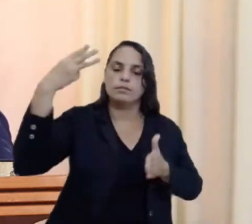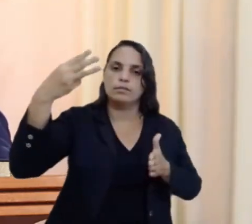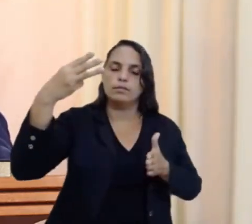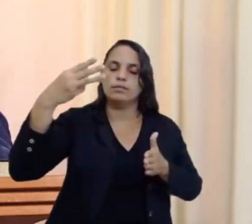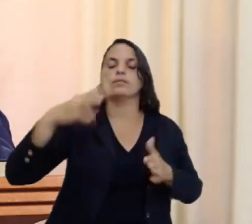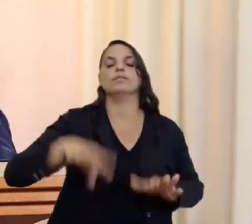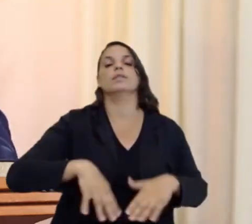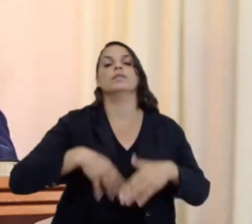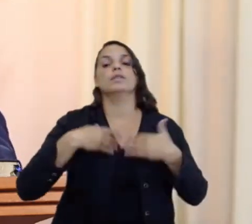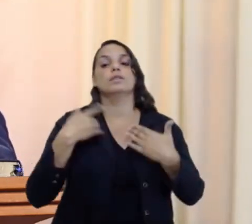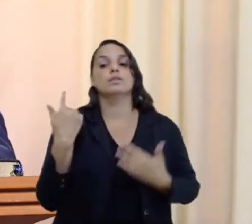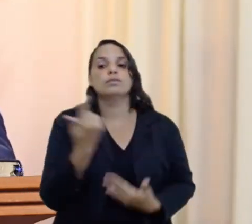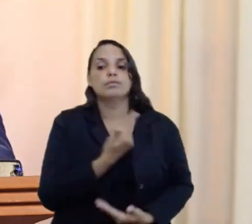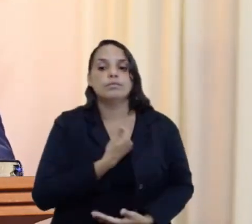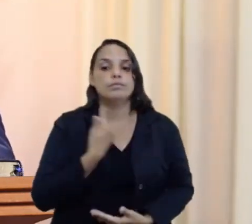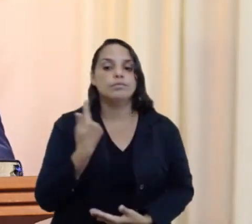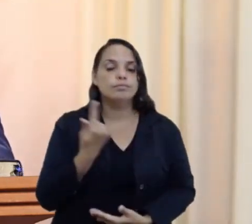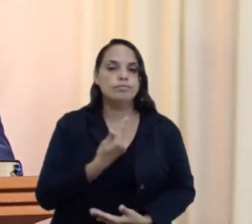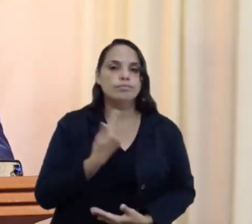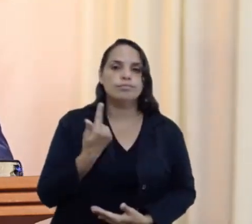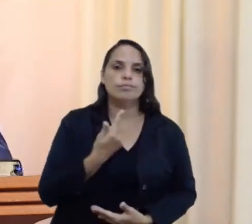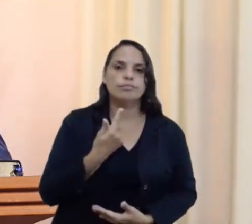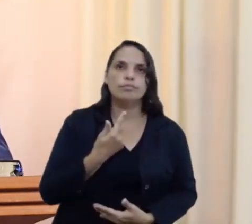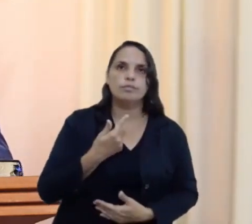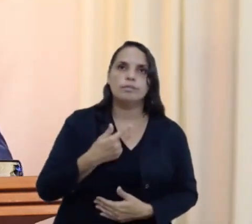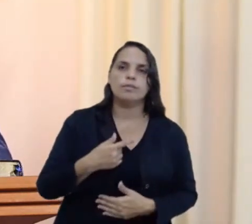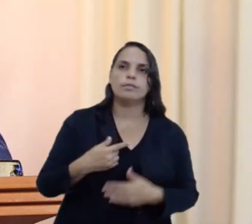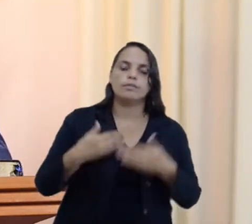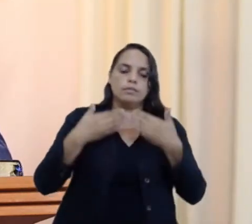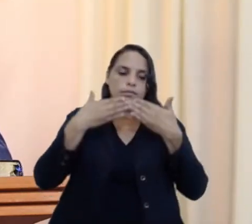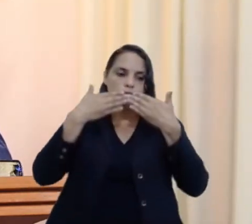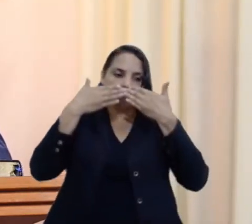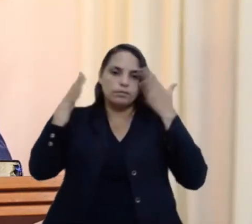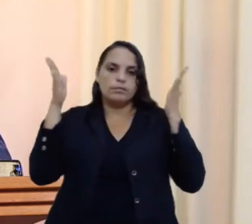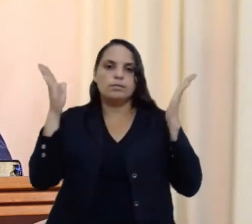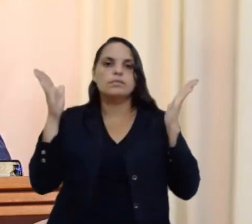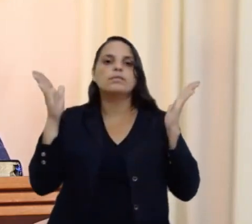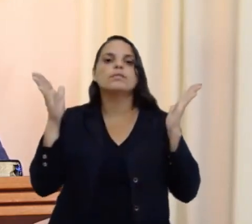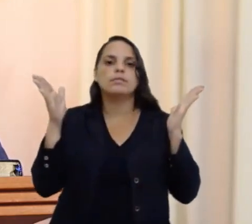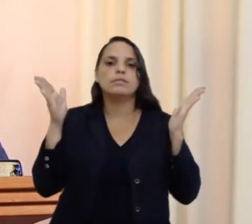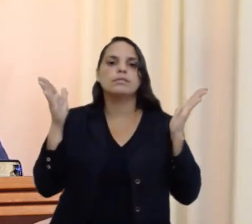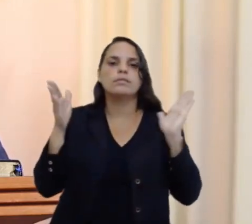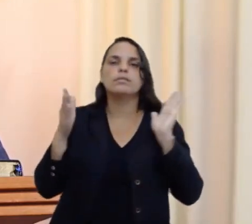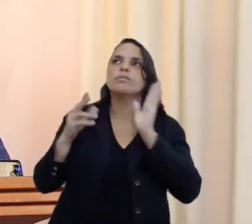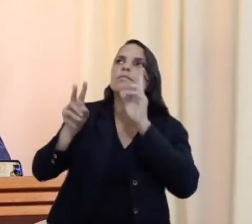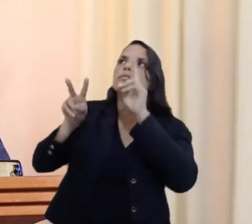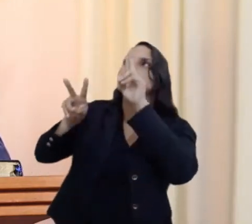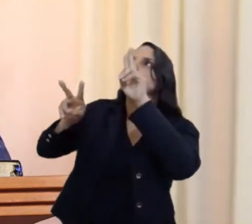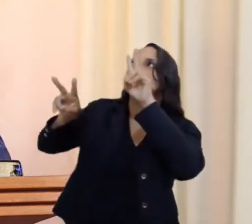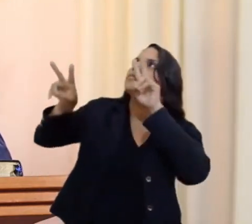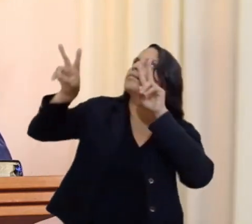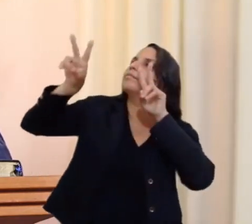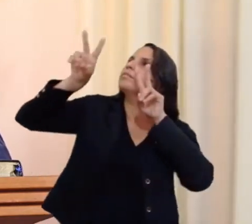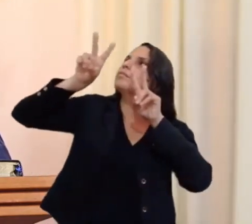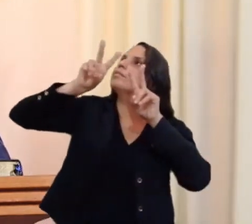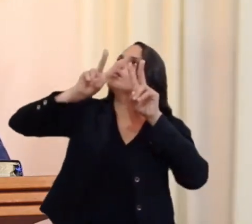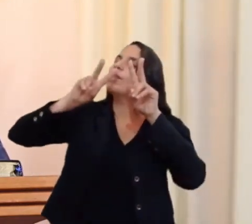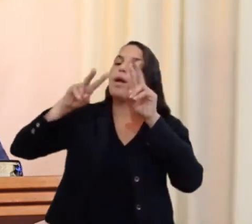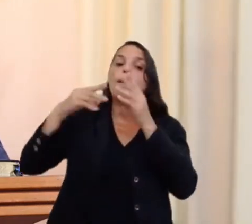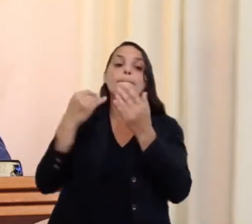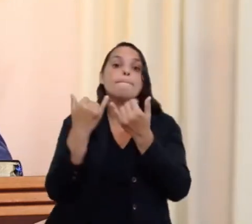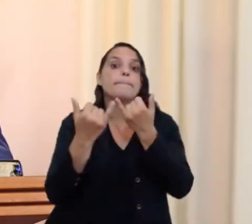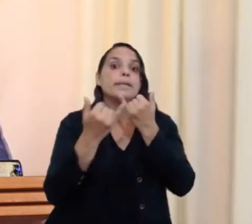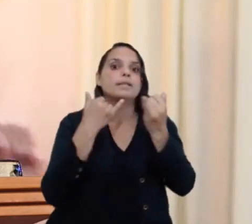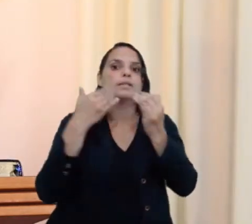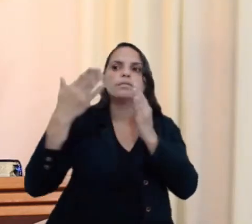todos nós, com o rosto desvendado, contemplando como por espelho a